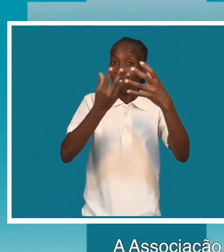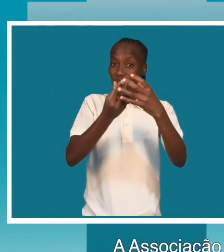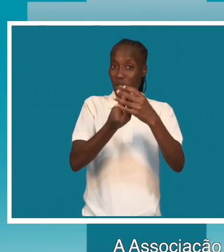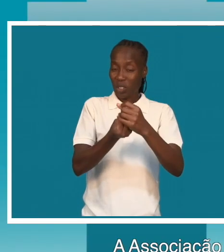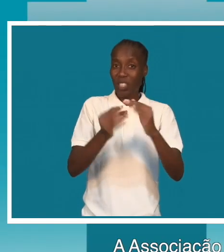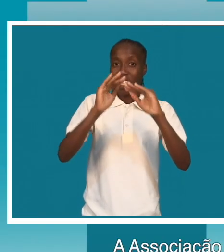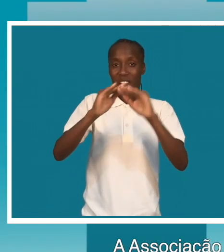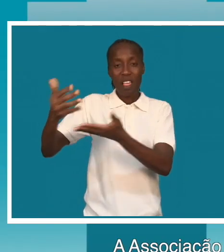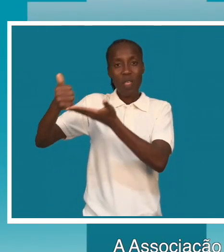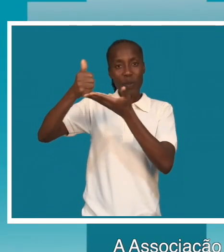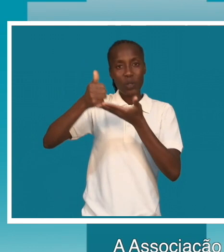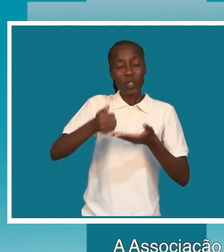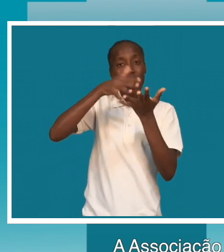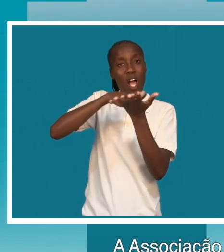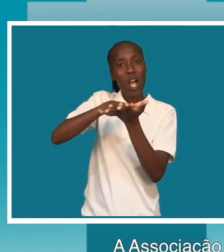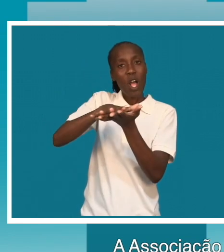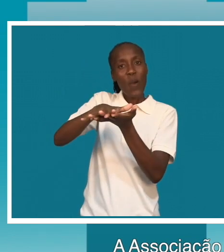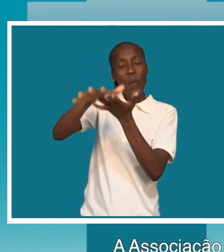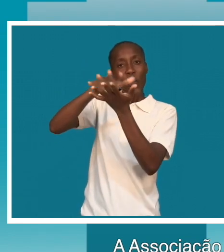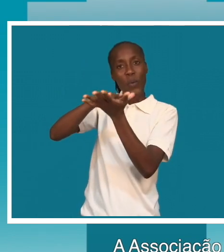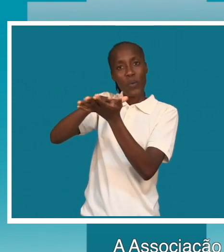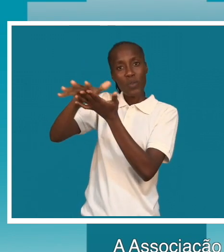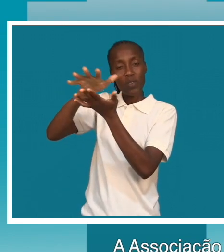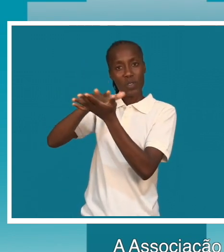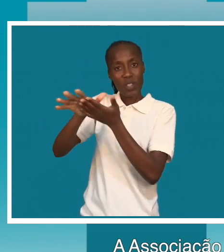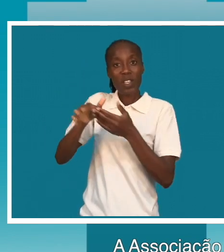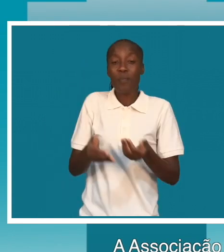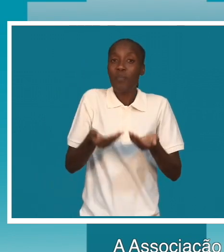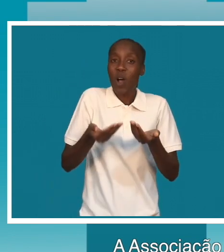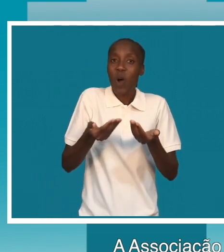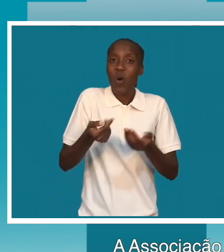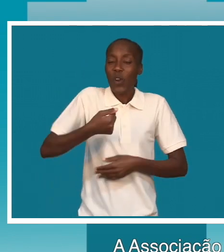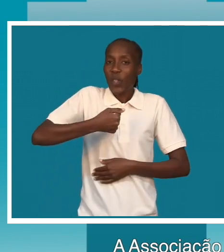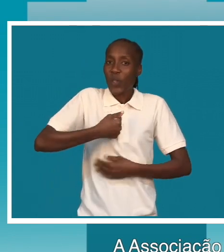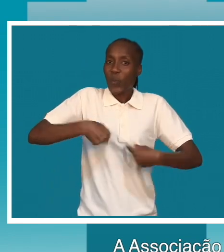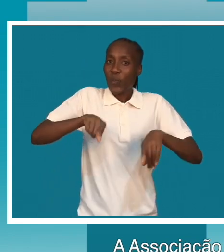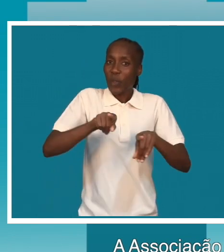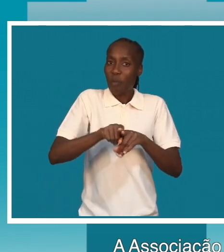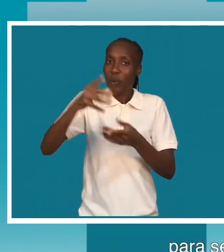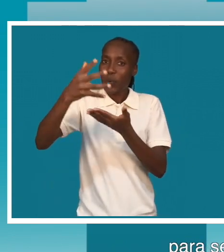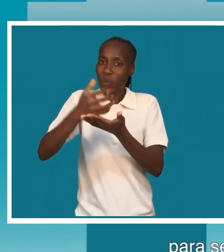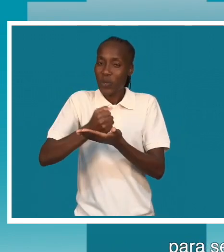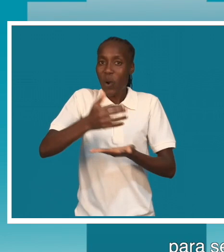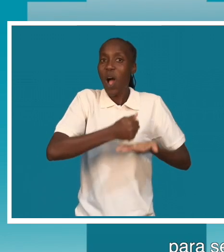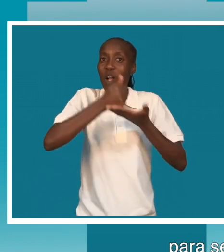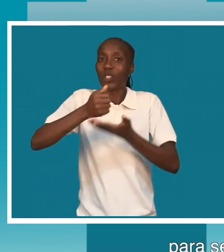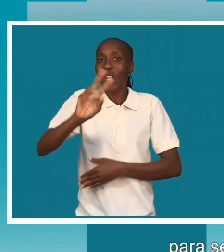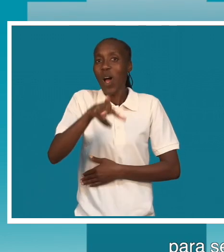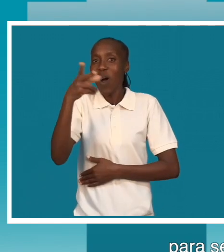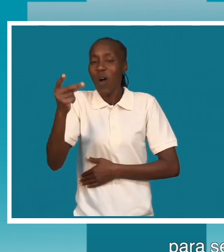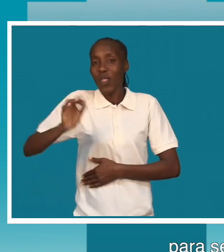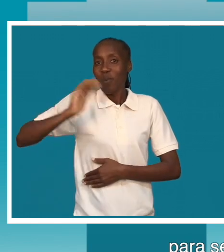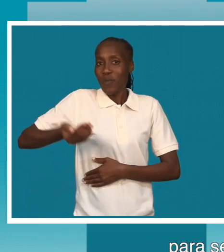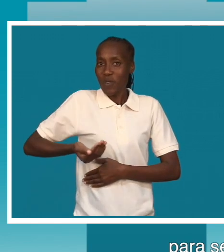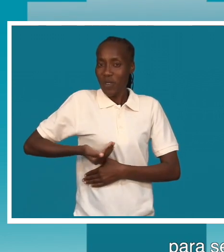ajudado em conselho e agora consigo ajudar outras mulheres que estão a se